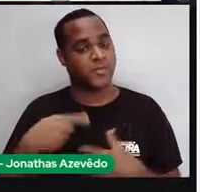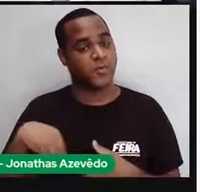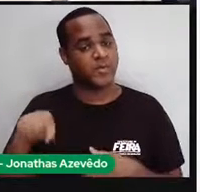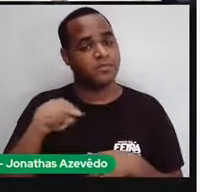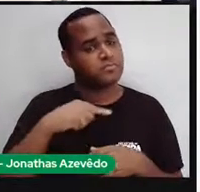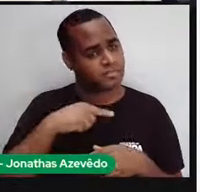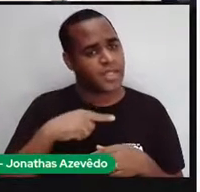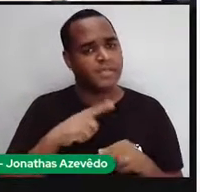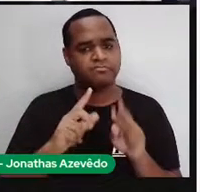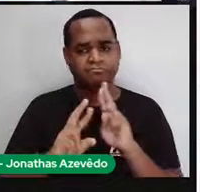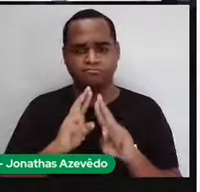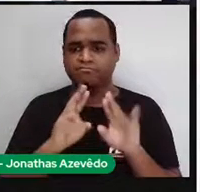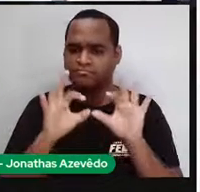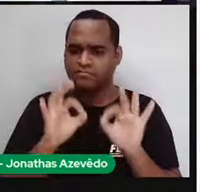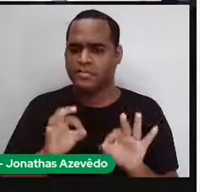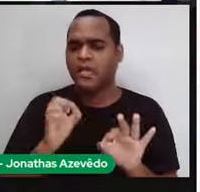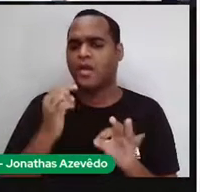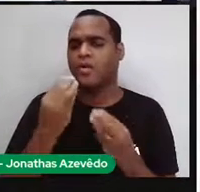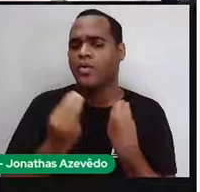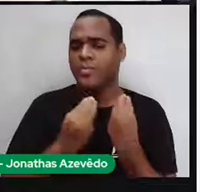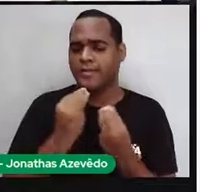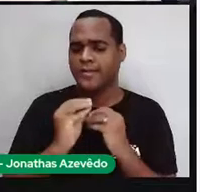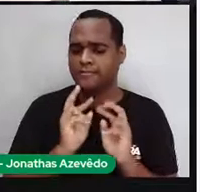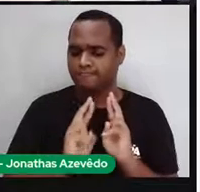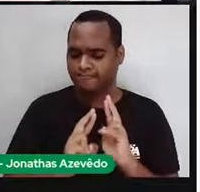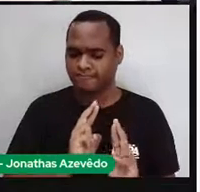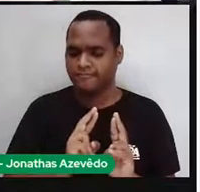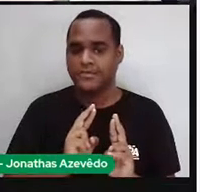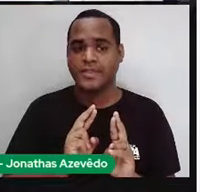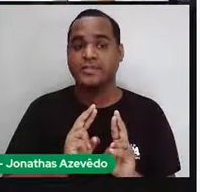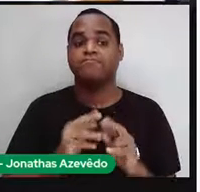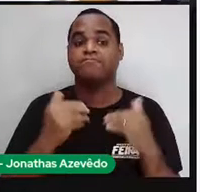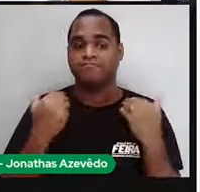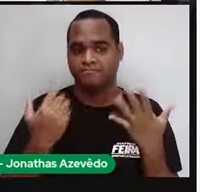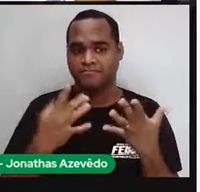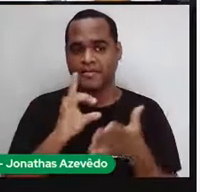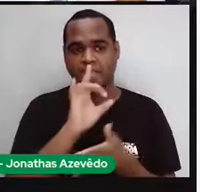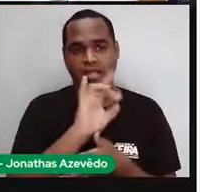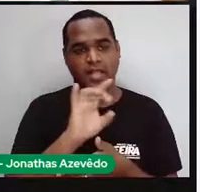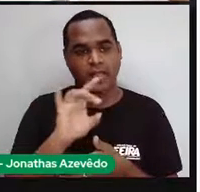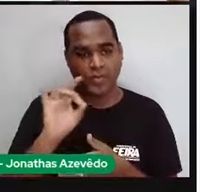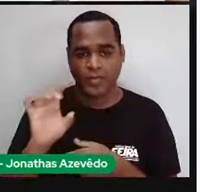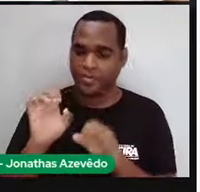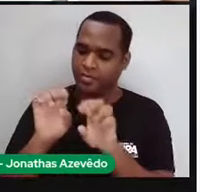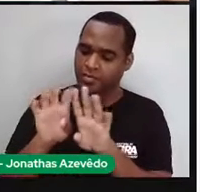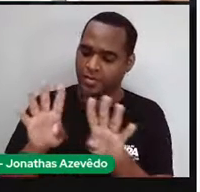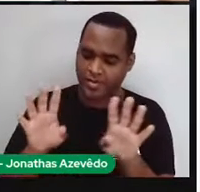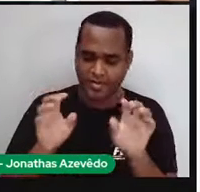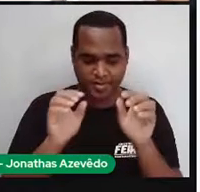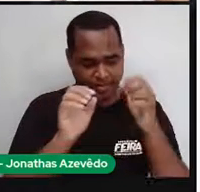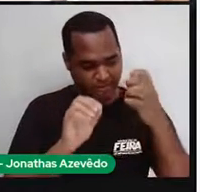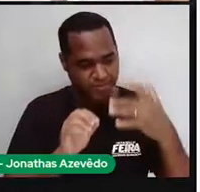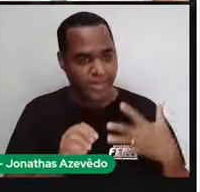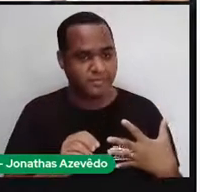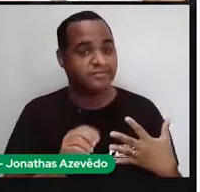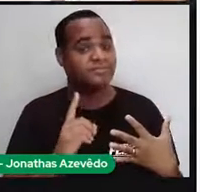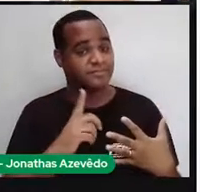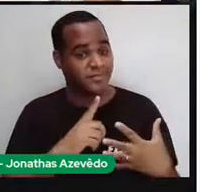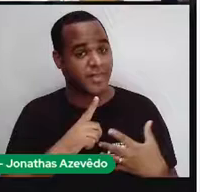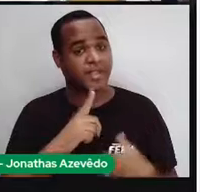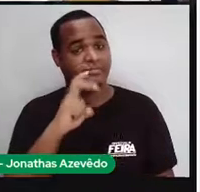descobrir isso sem precisar contar a cada fileirinha tem 15 placas